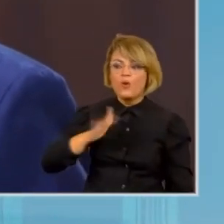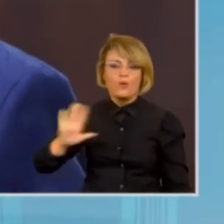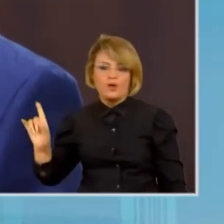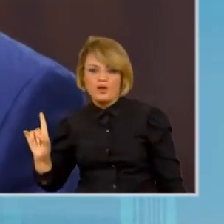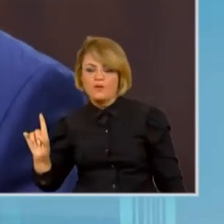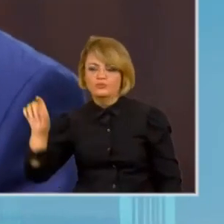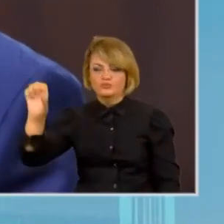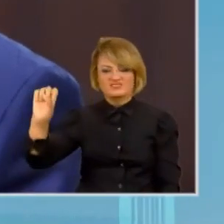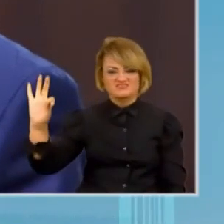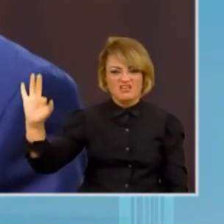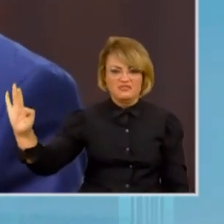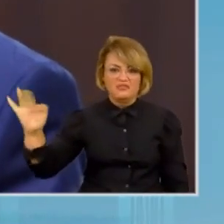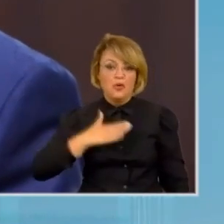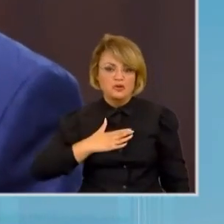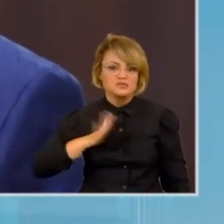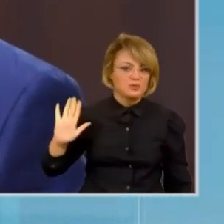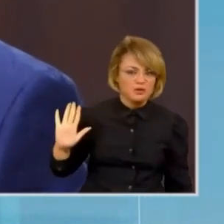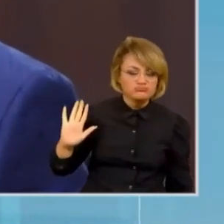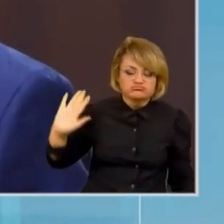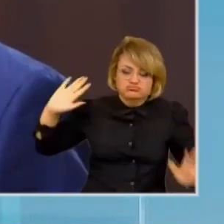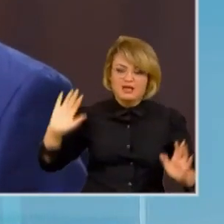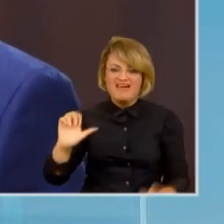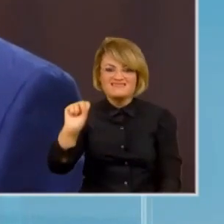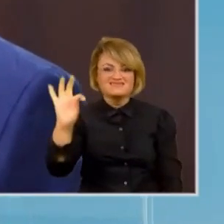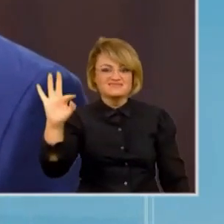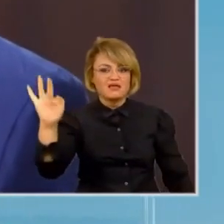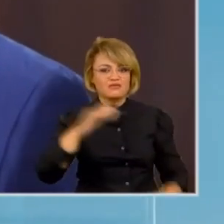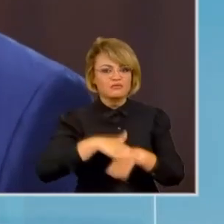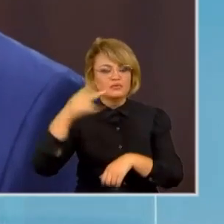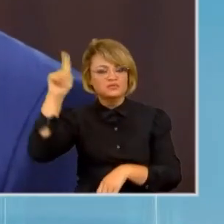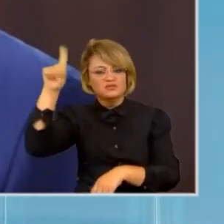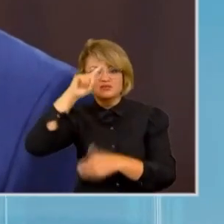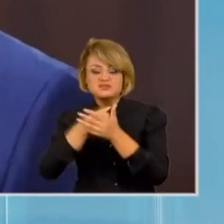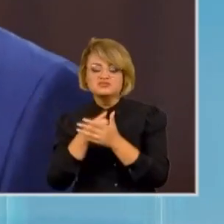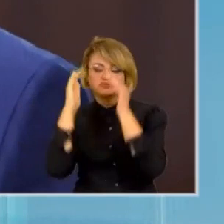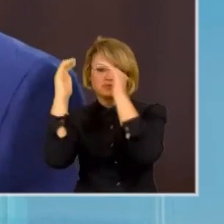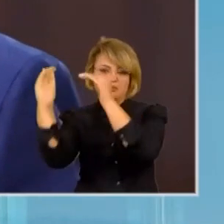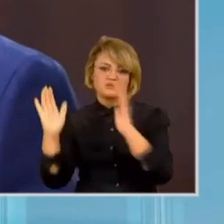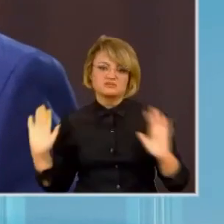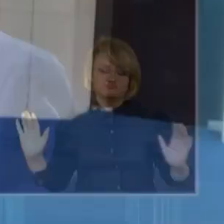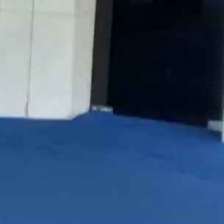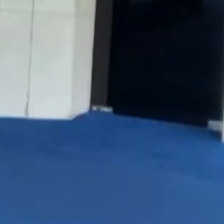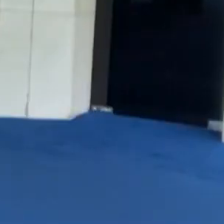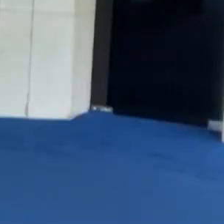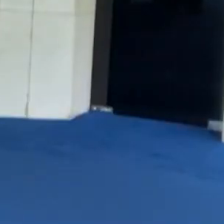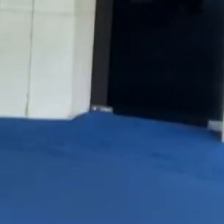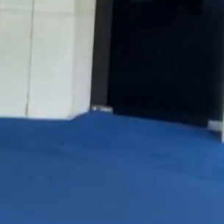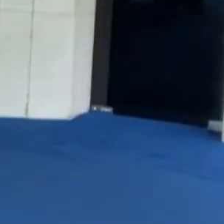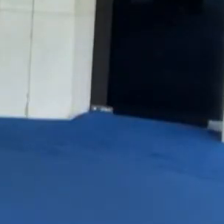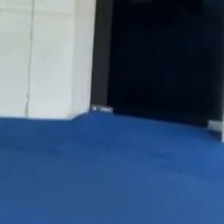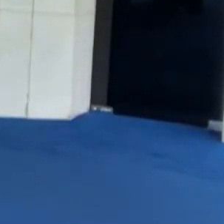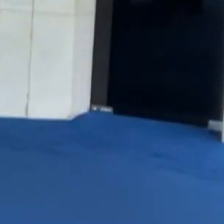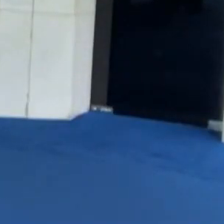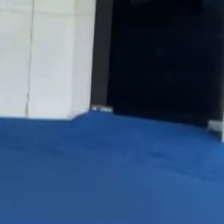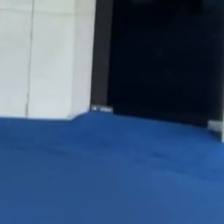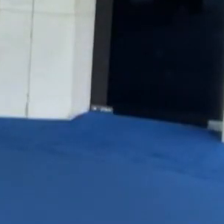cerca de 6 dias após essas informações serem inseridas, isso acabou sendo retirado da